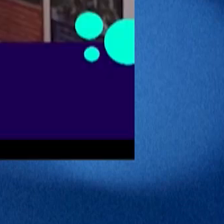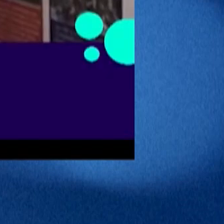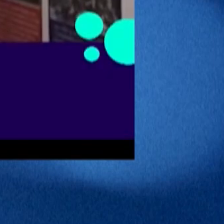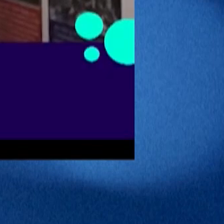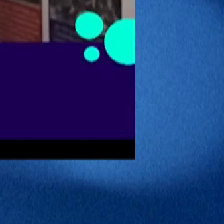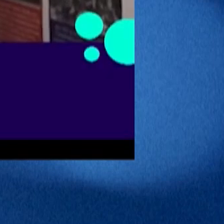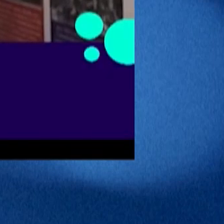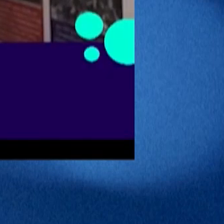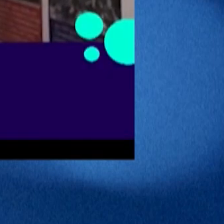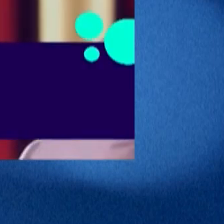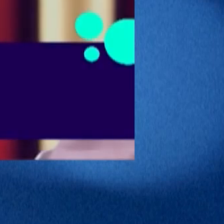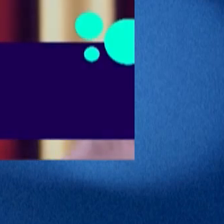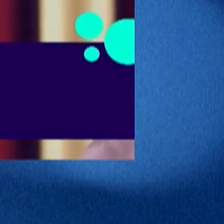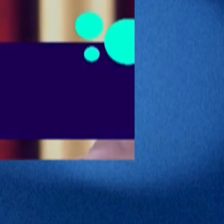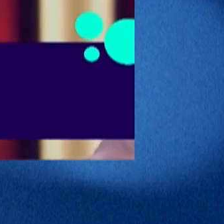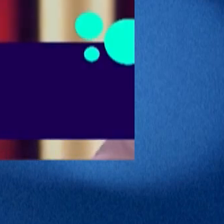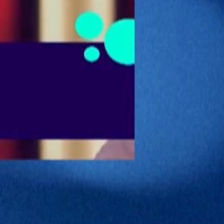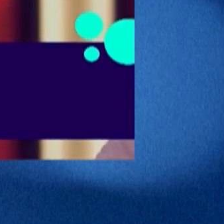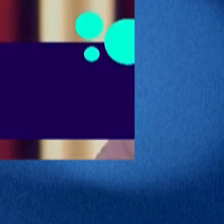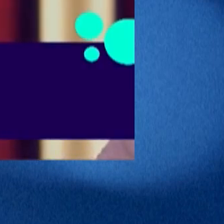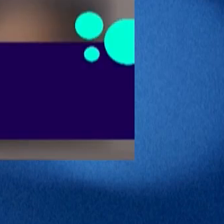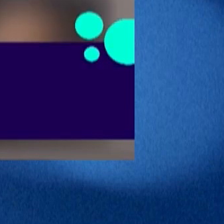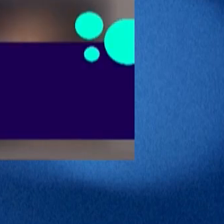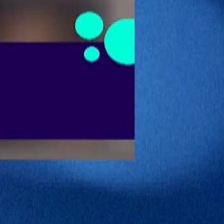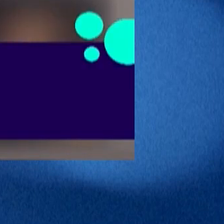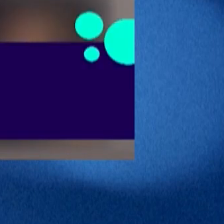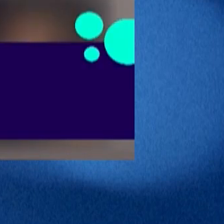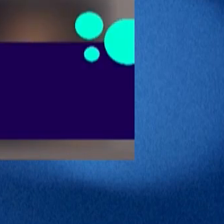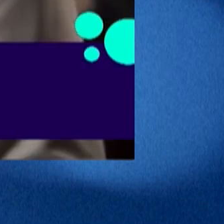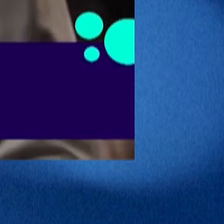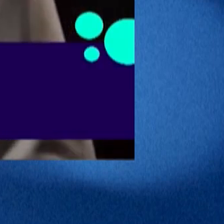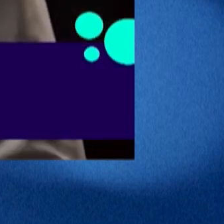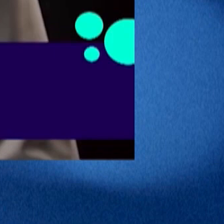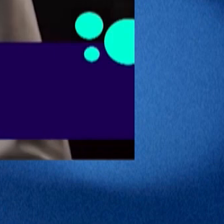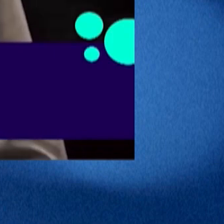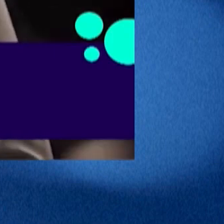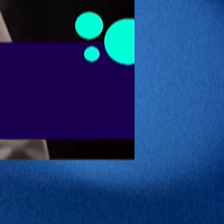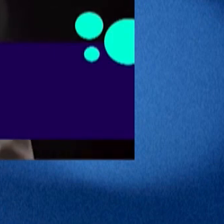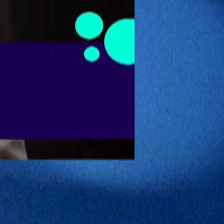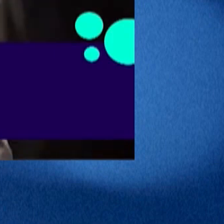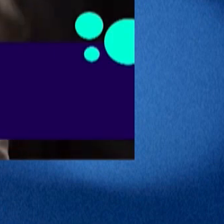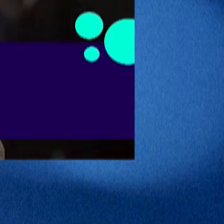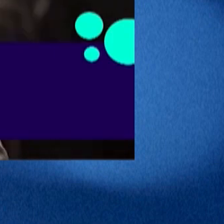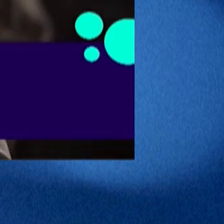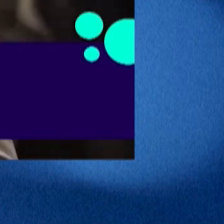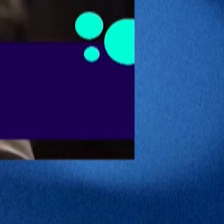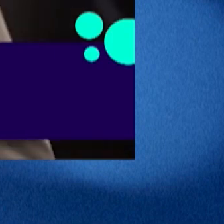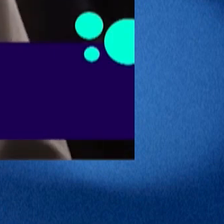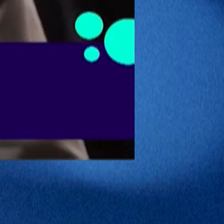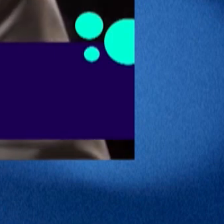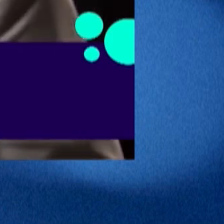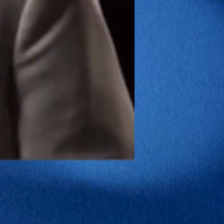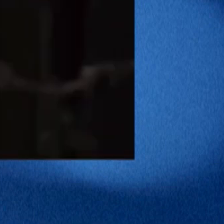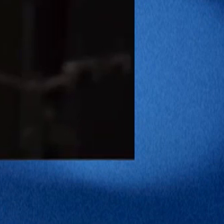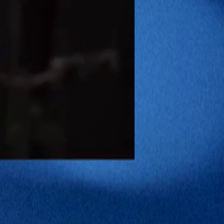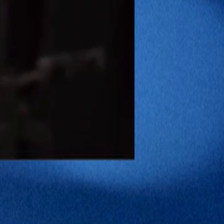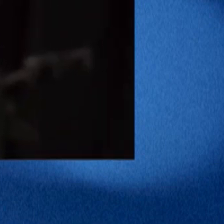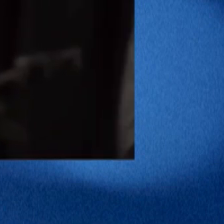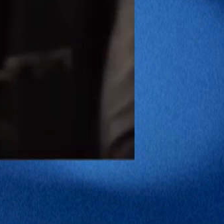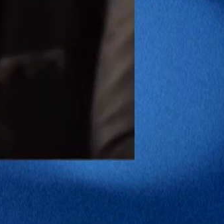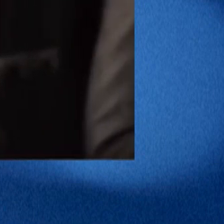de semana está chegando, não perca as dicas da agenda cultural. Cheia de